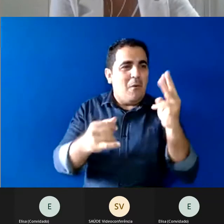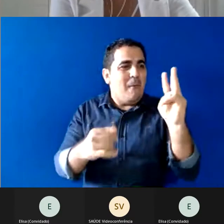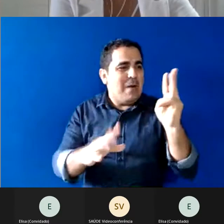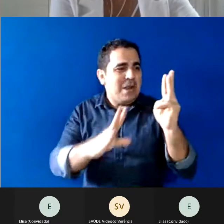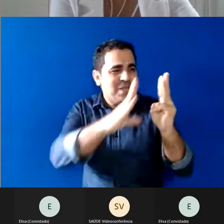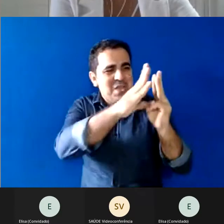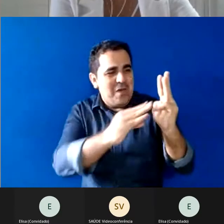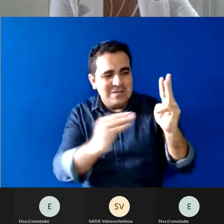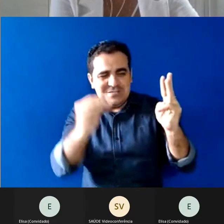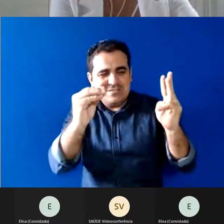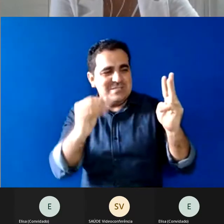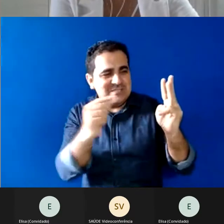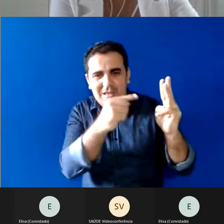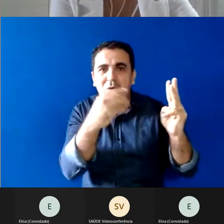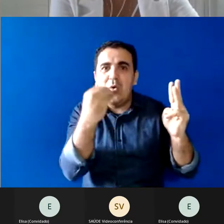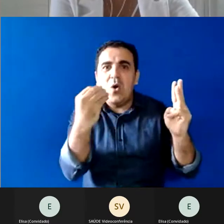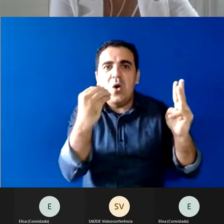nós podemos